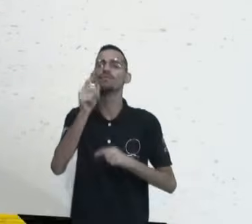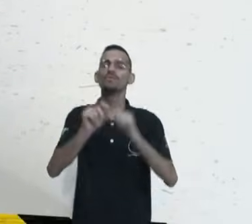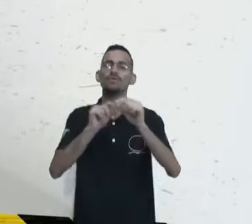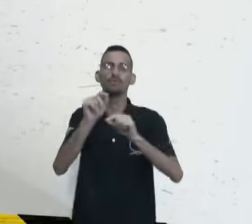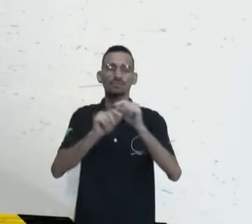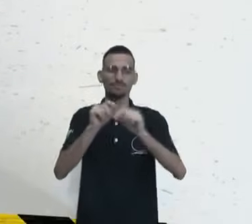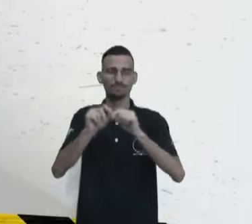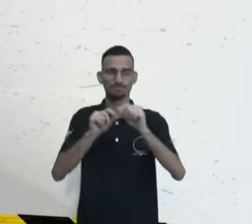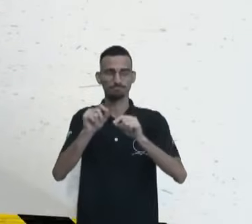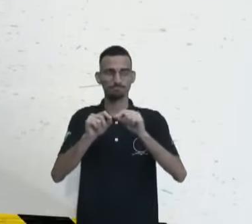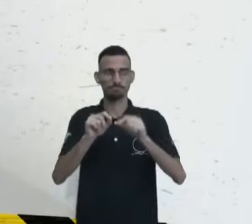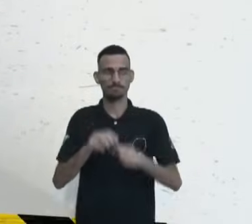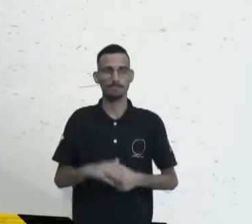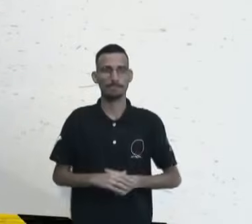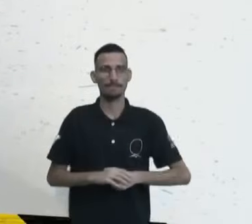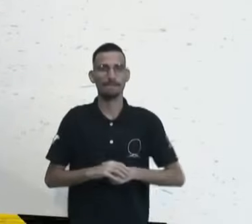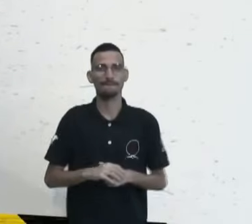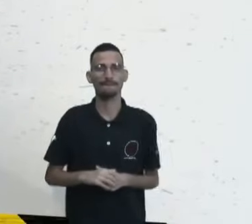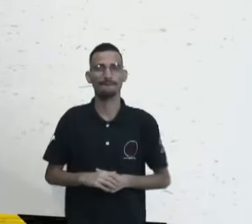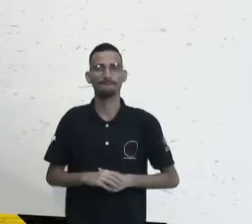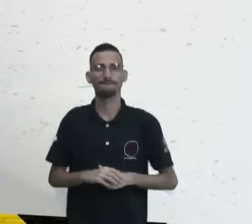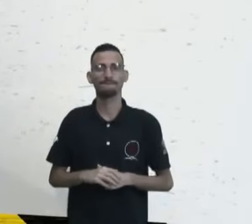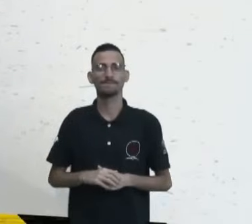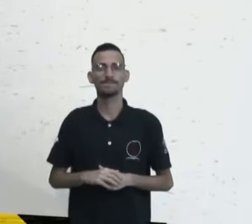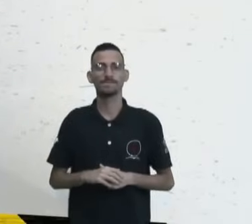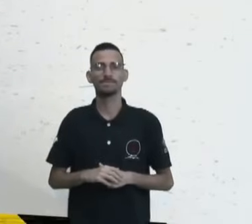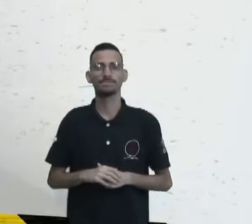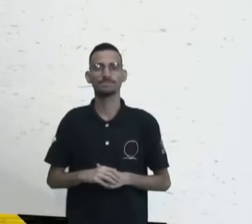vai tá apertando devagarzinho o